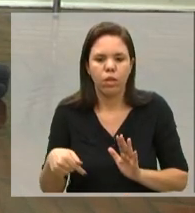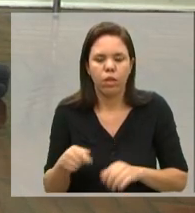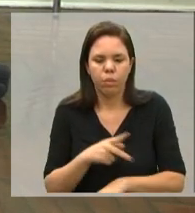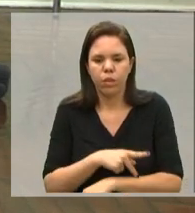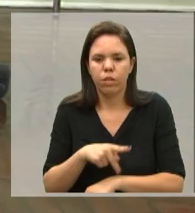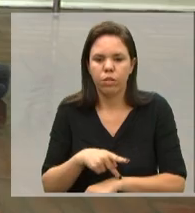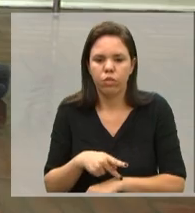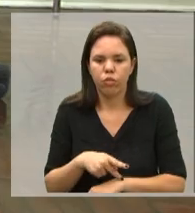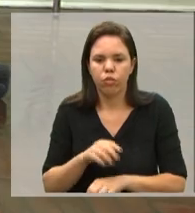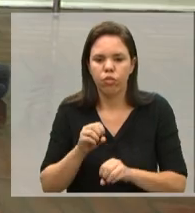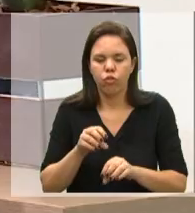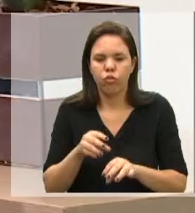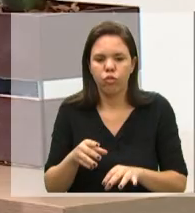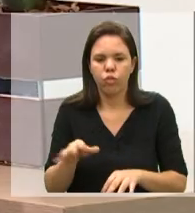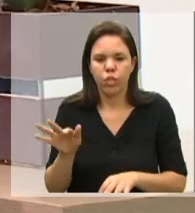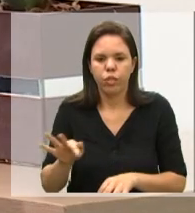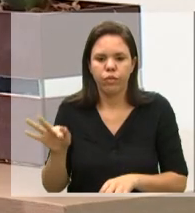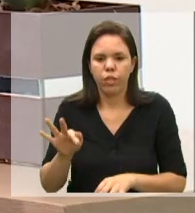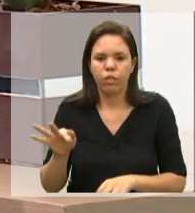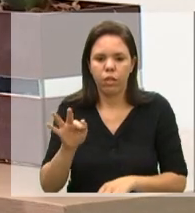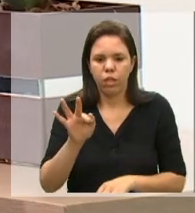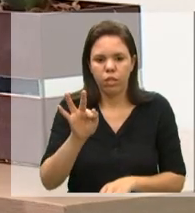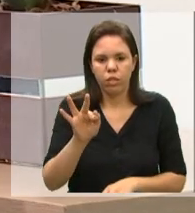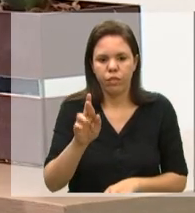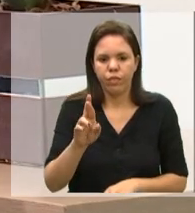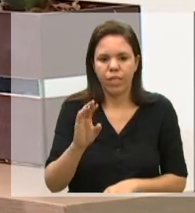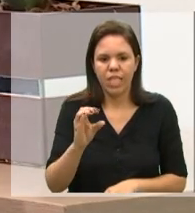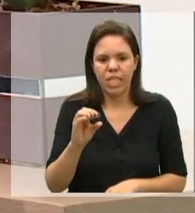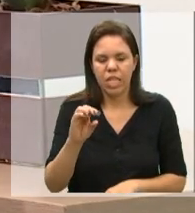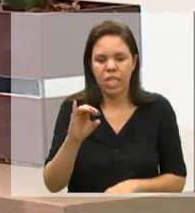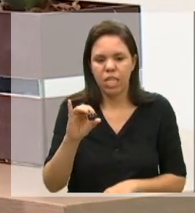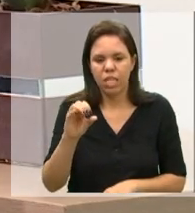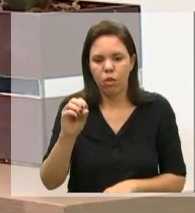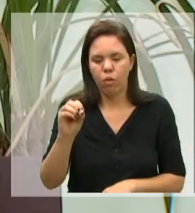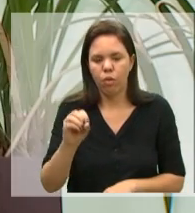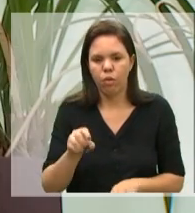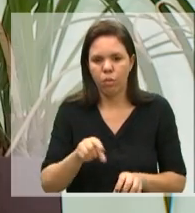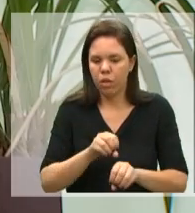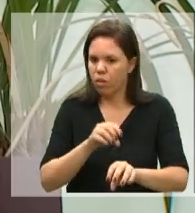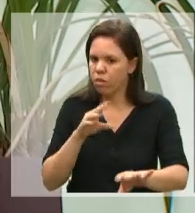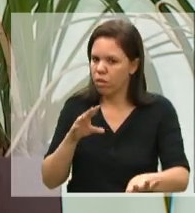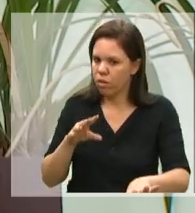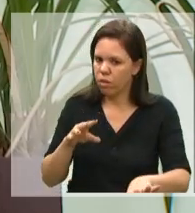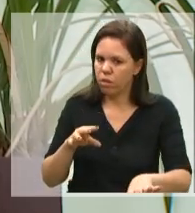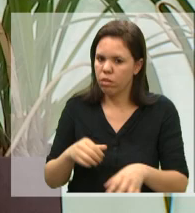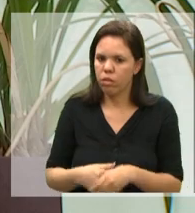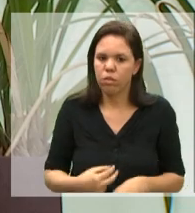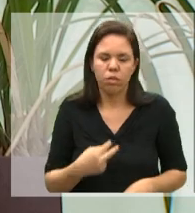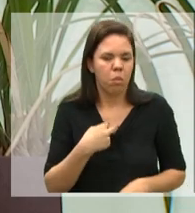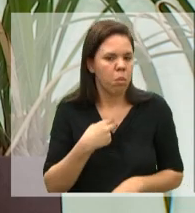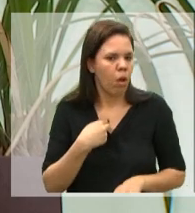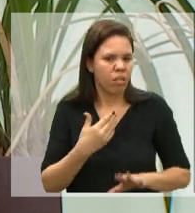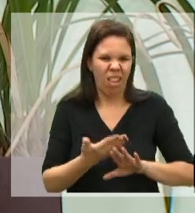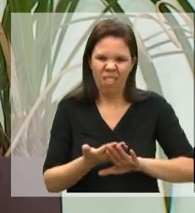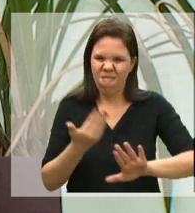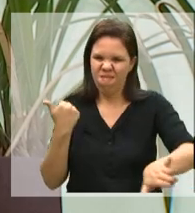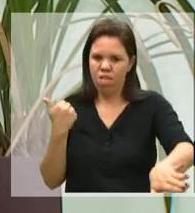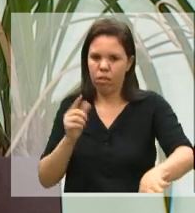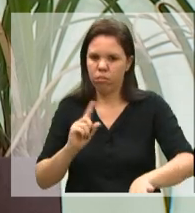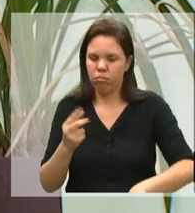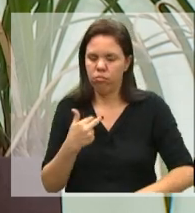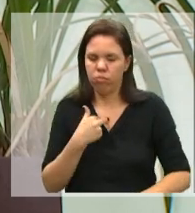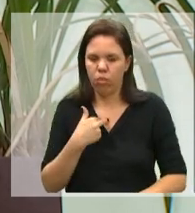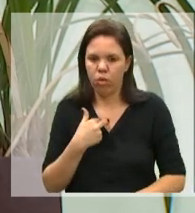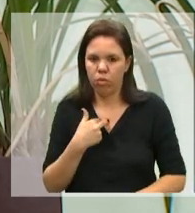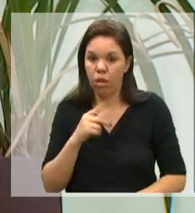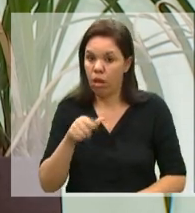pedagógico da educação à distância da Universidade de São Francisco, que é a educação à distância não pode ser educação distante. E a gente sabe que